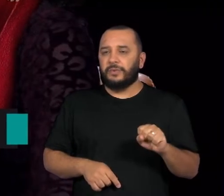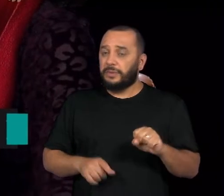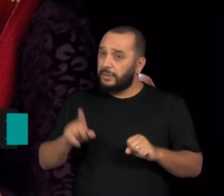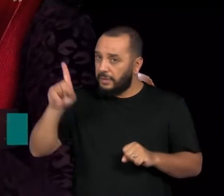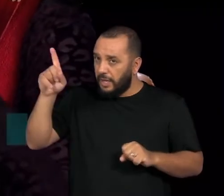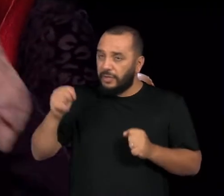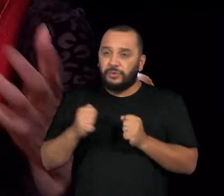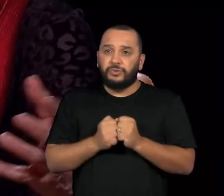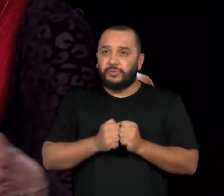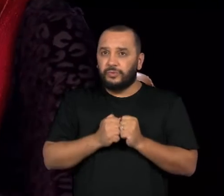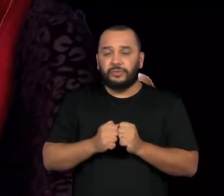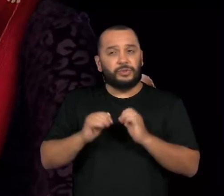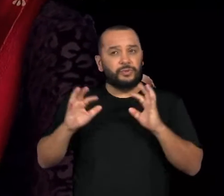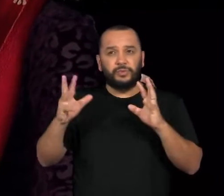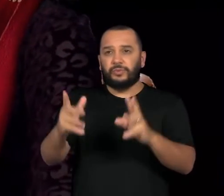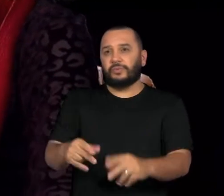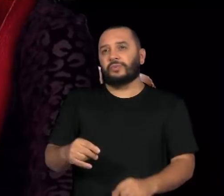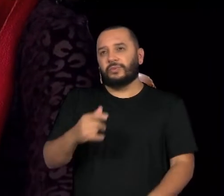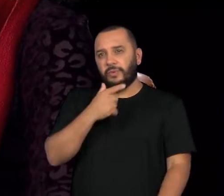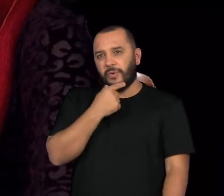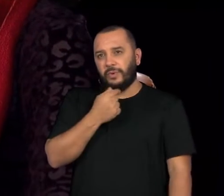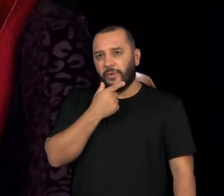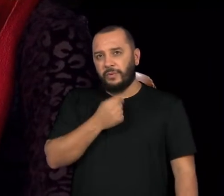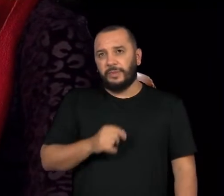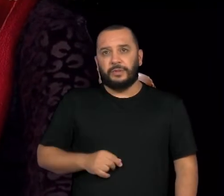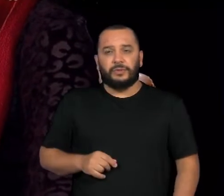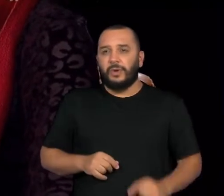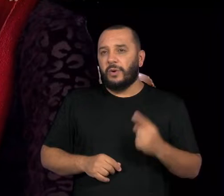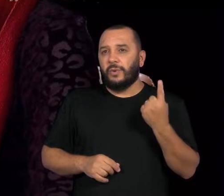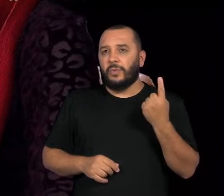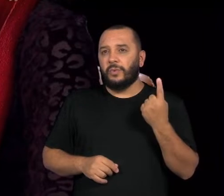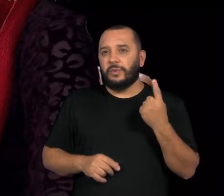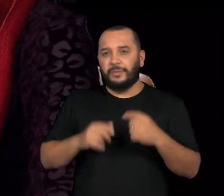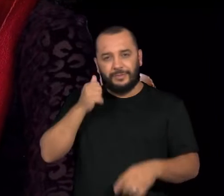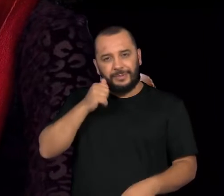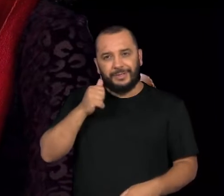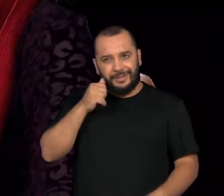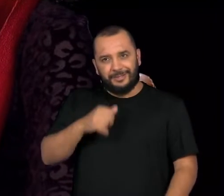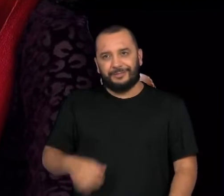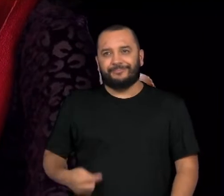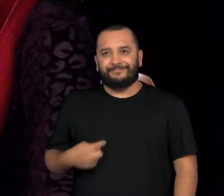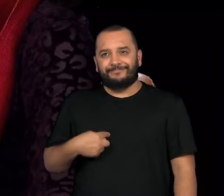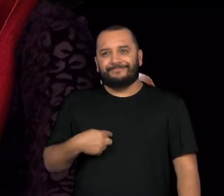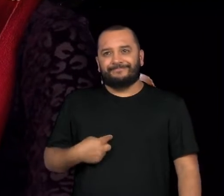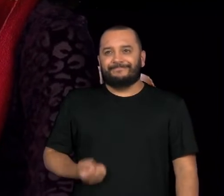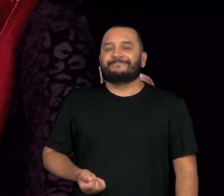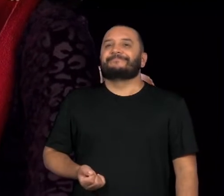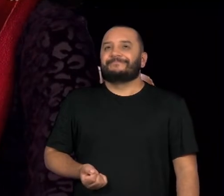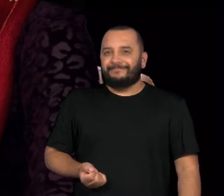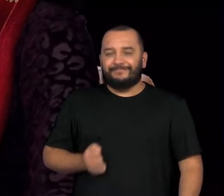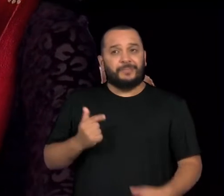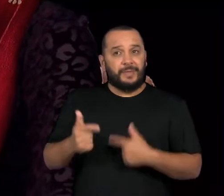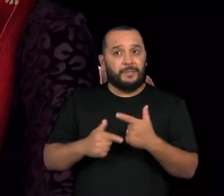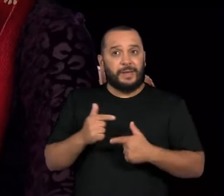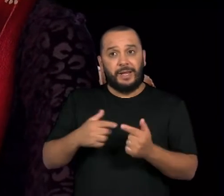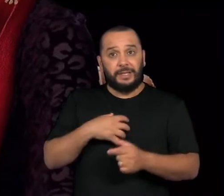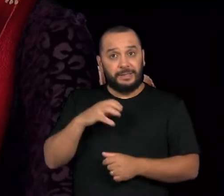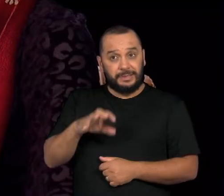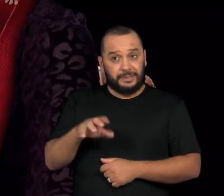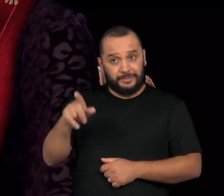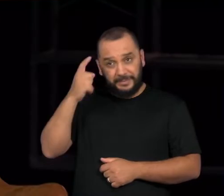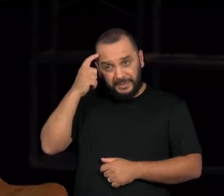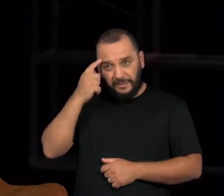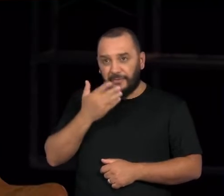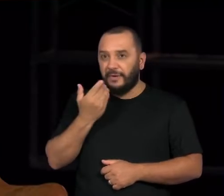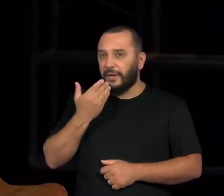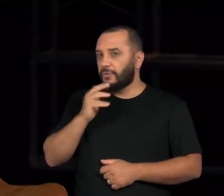gostoso e era todo masculino o elenco. Só tinha eu de mulher, incrível isso. Trabalhar dessa maneira. Você pensa que é fácil, mas